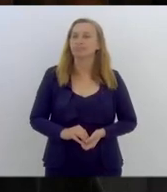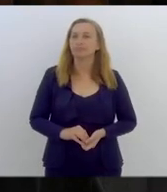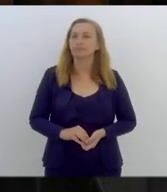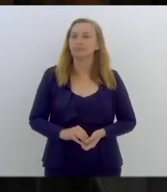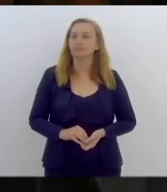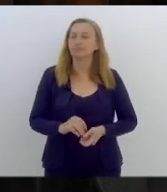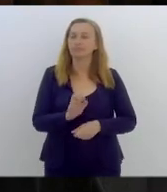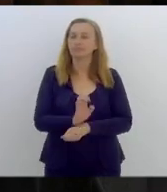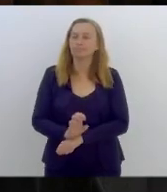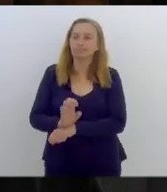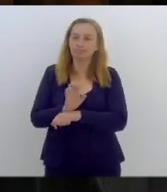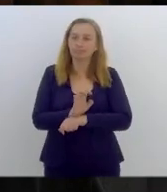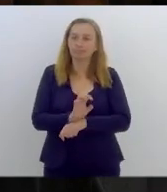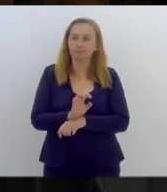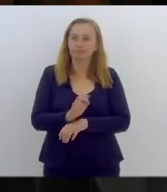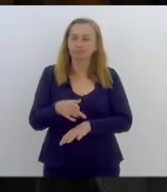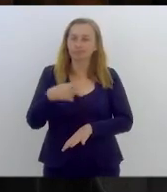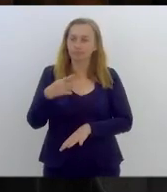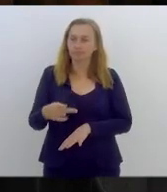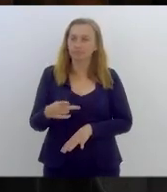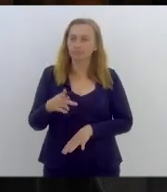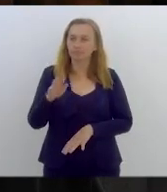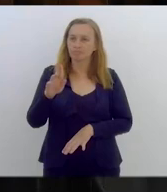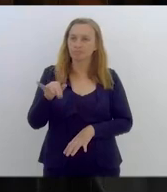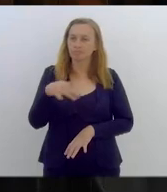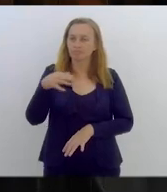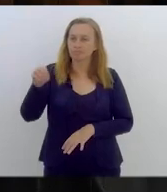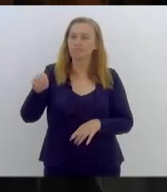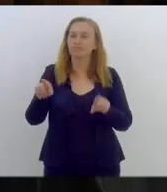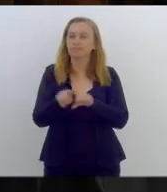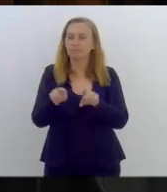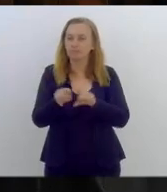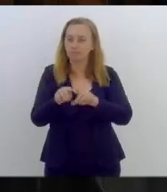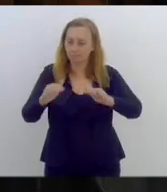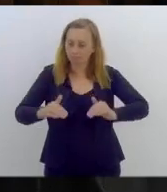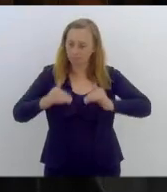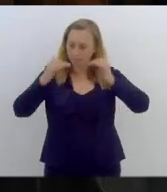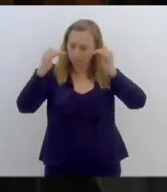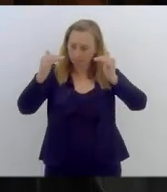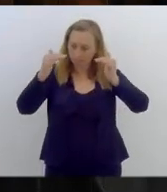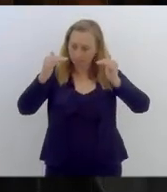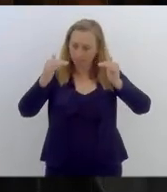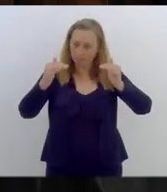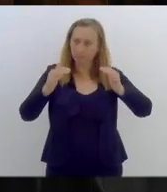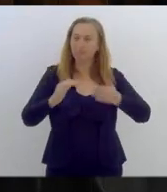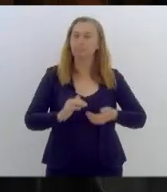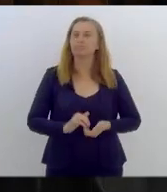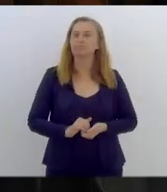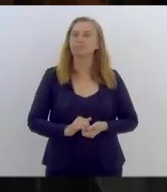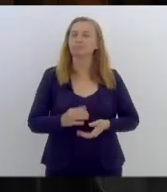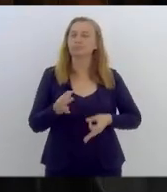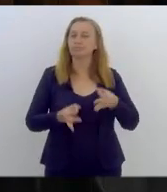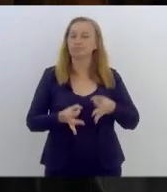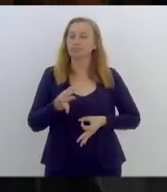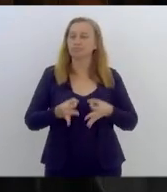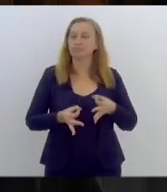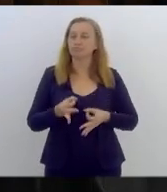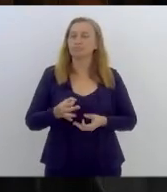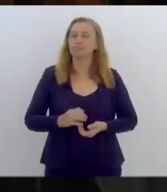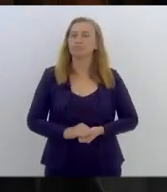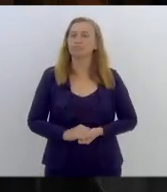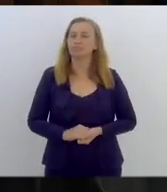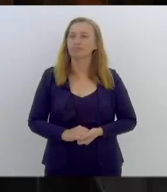disseram a união e ao Supremo que a lei do